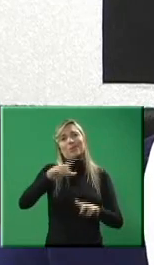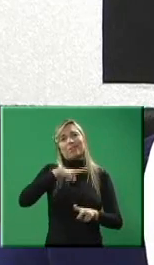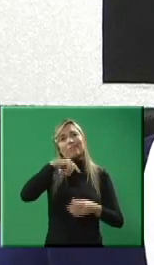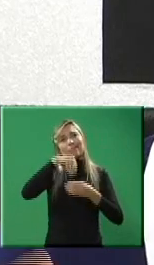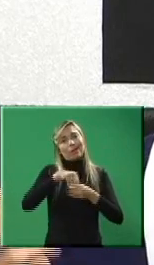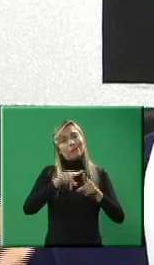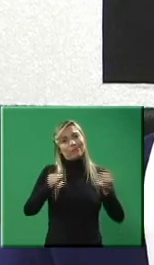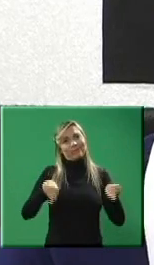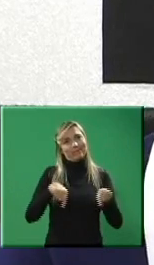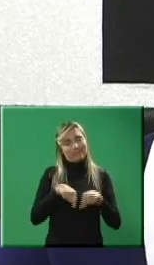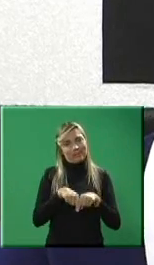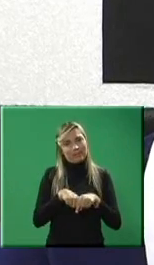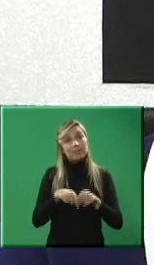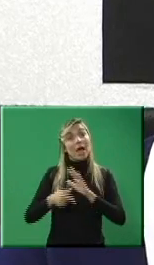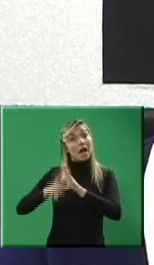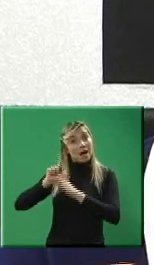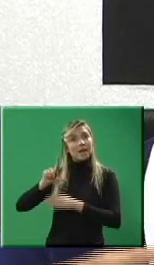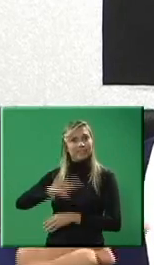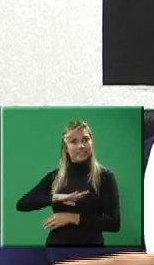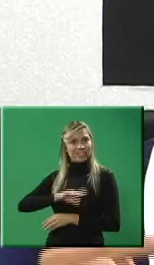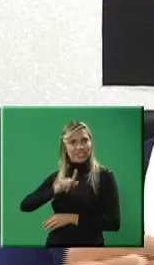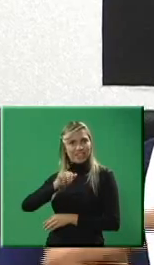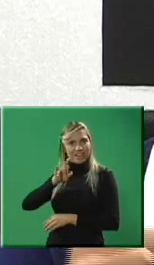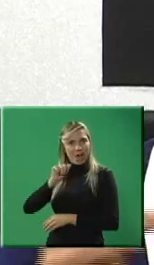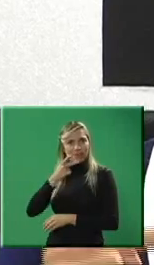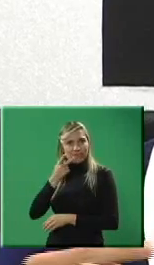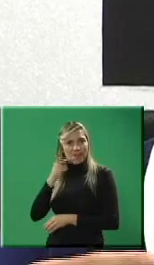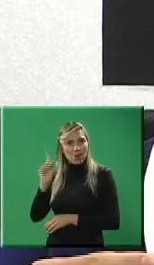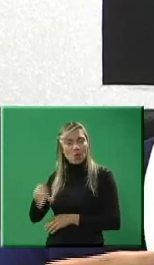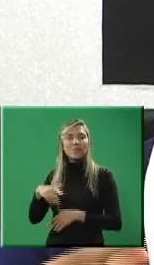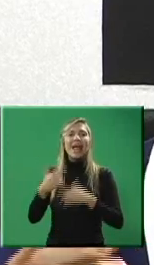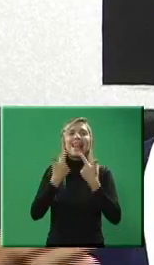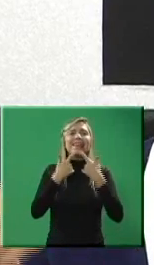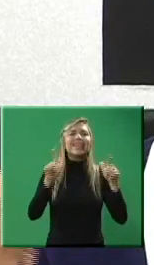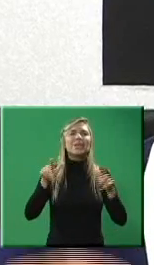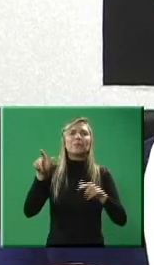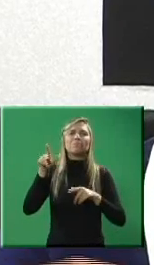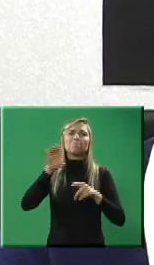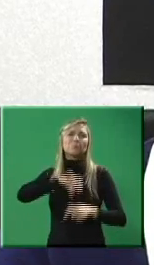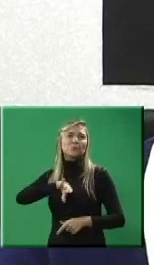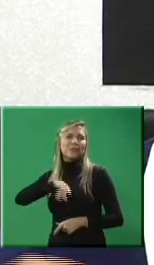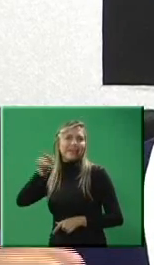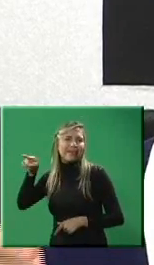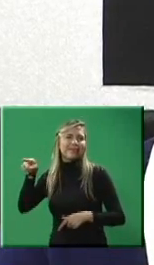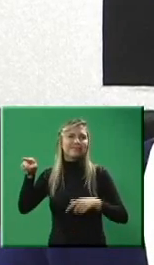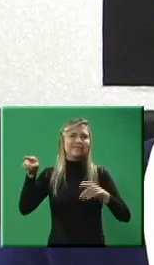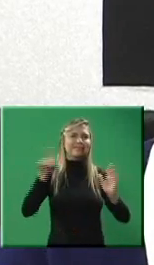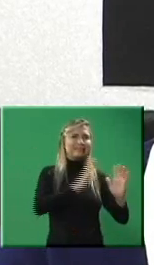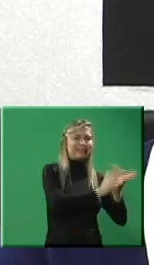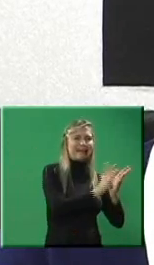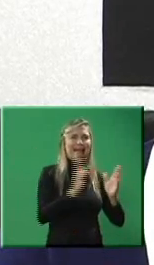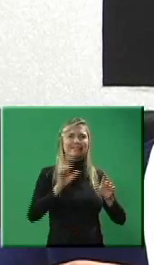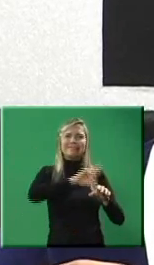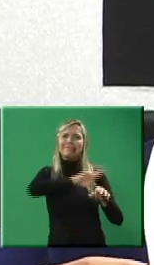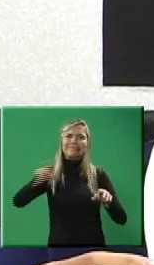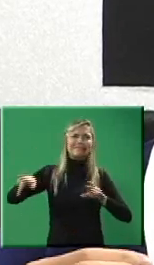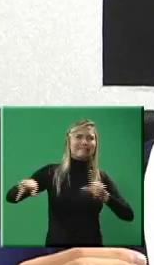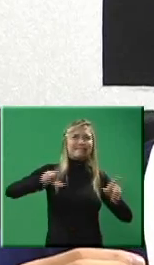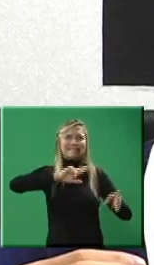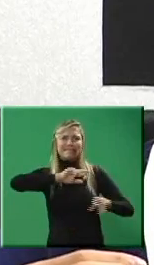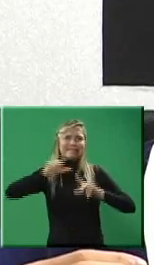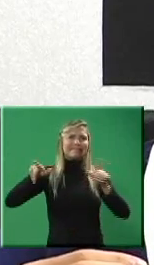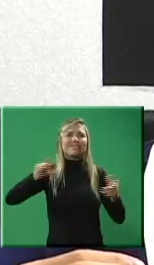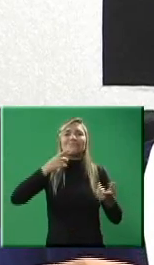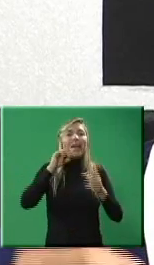que um professor, como a Geralda citou, a língua não é concomitante com a língua do português mesmo,